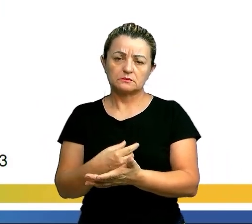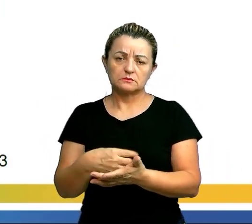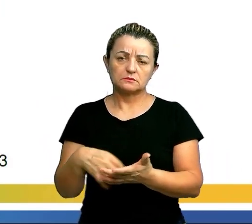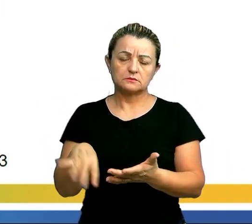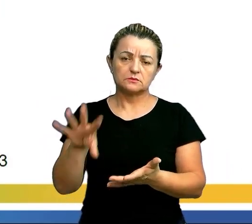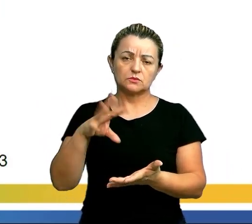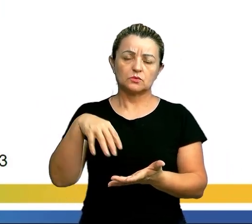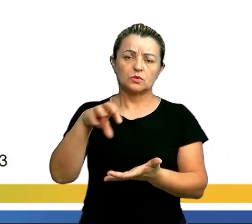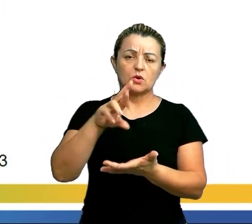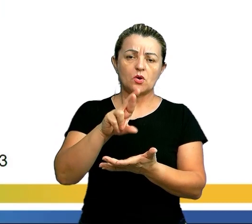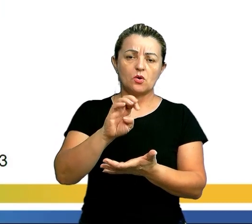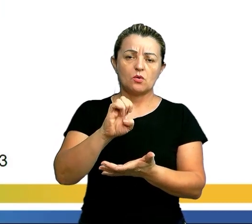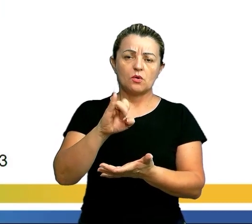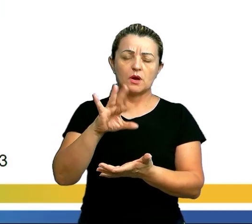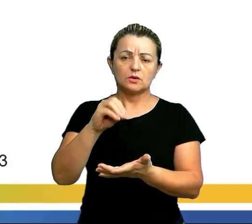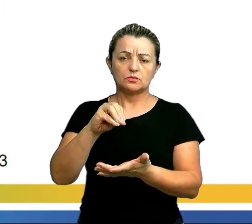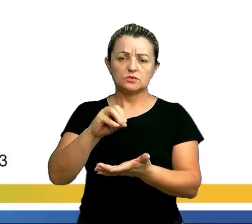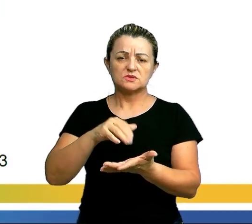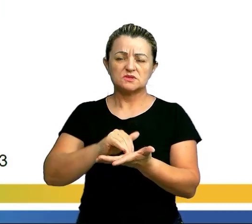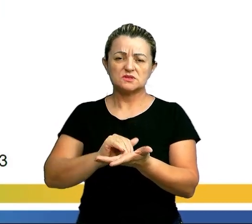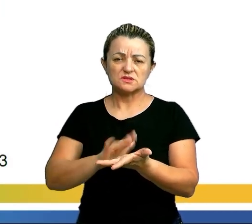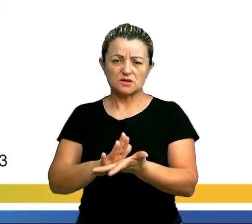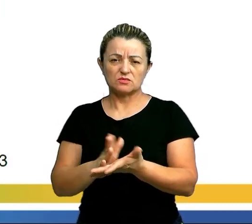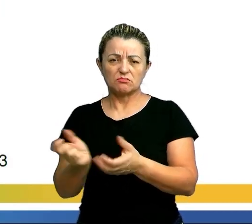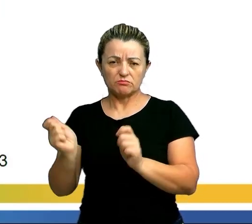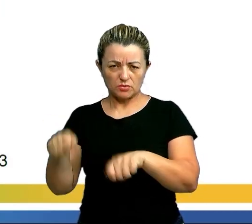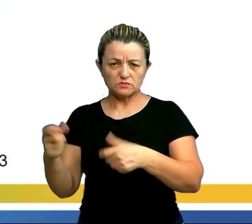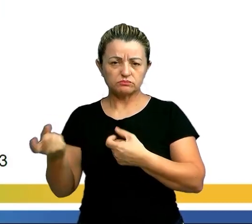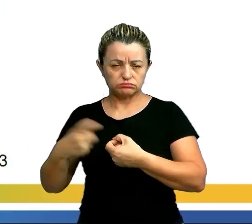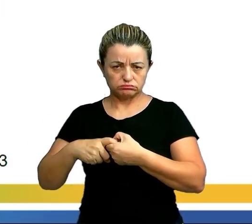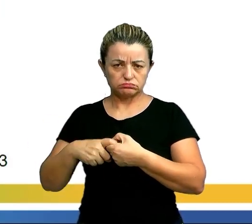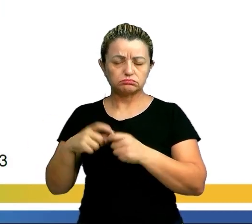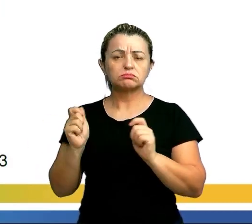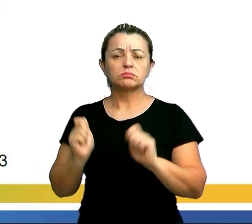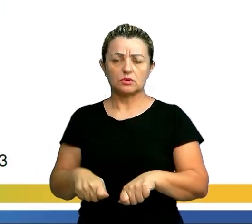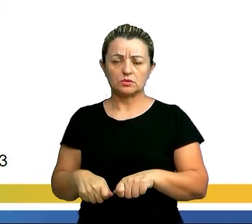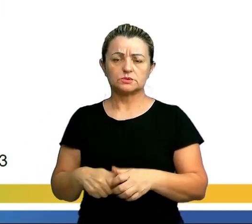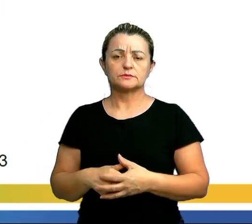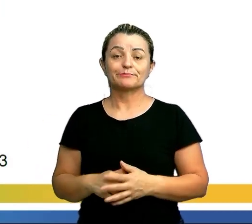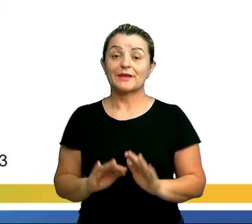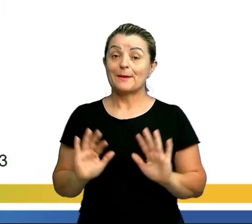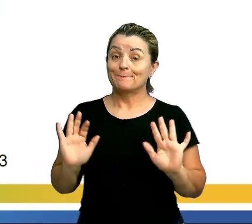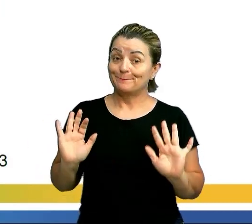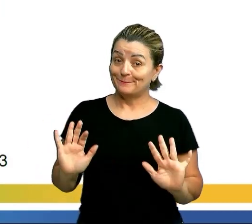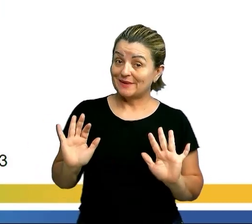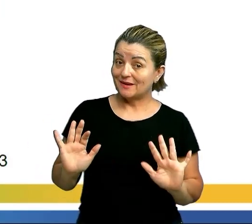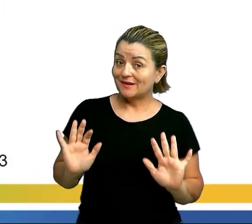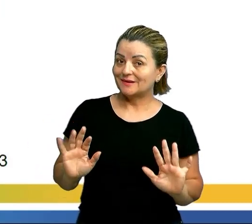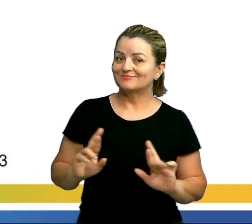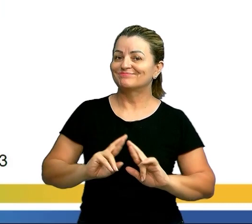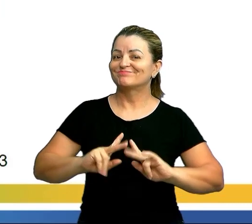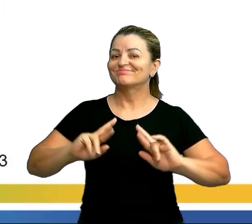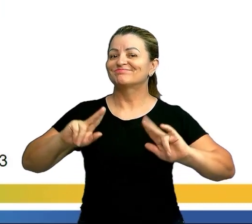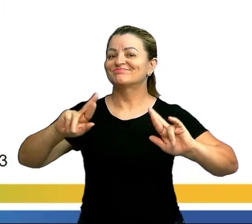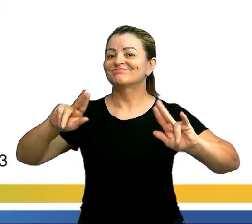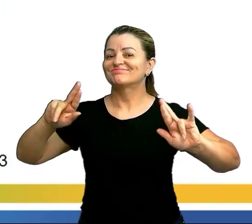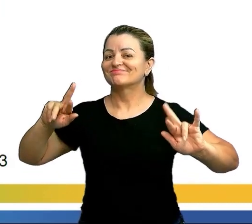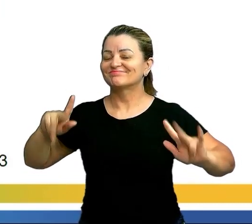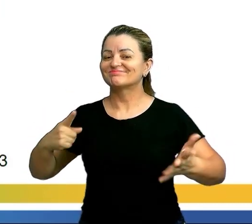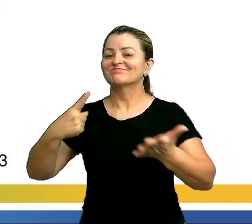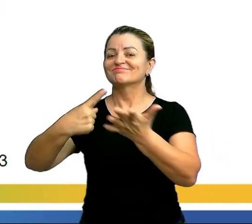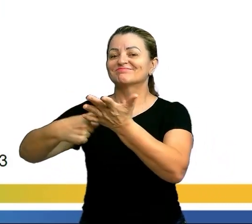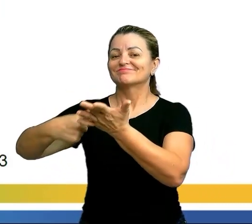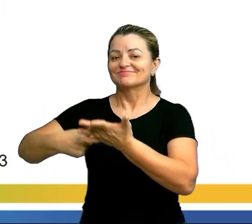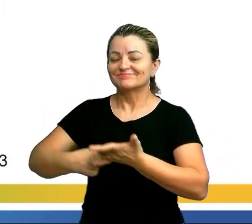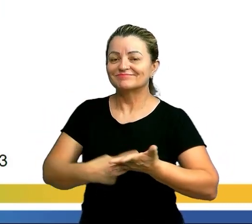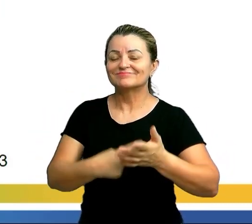o Reino Unido saiu da União Europeia, ele pode voltar? Pode sim, mas isso vai depender de uma série de acordos políticos